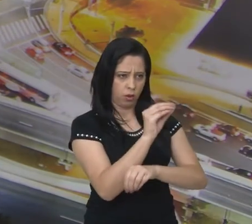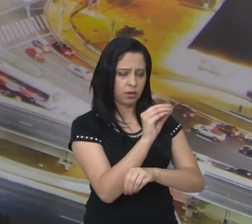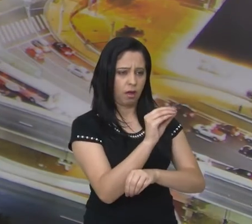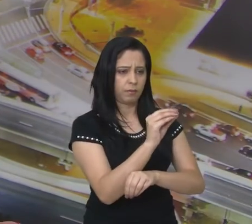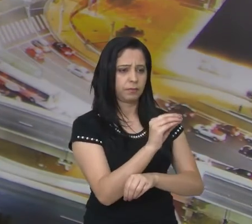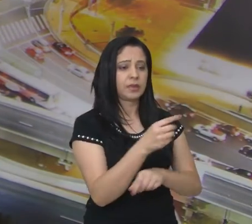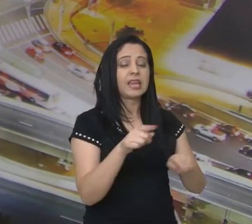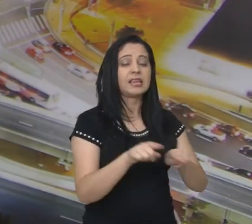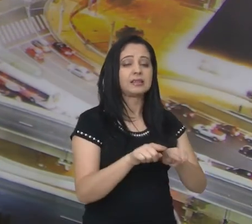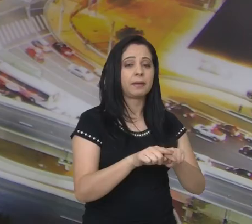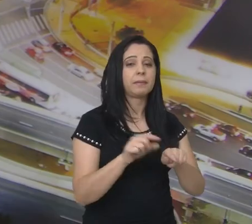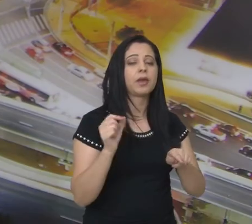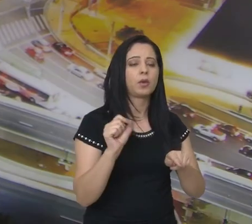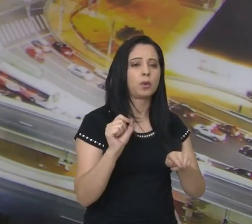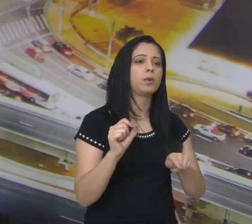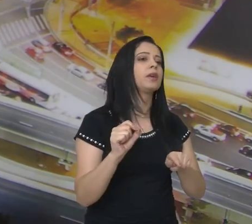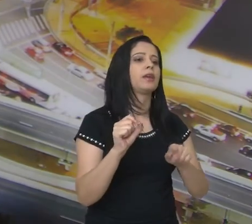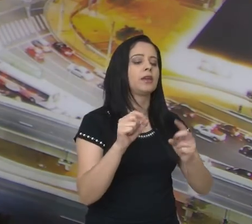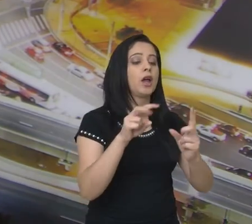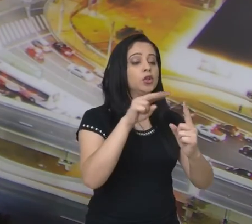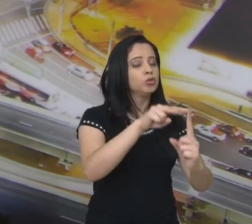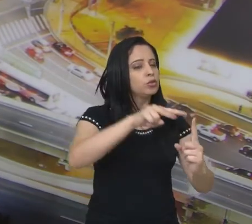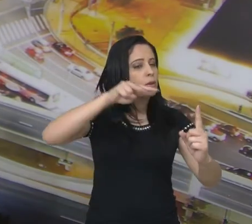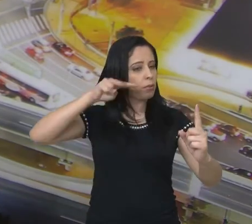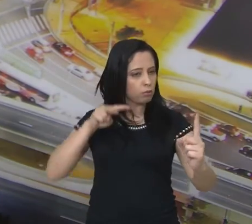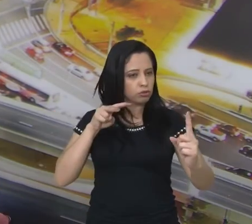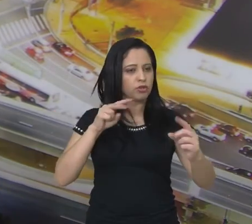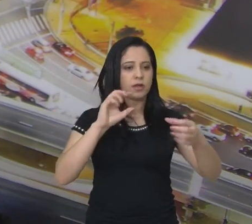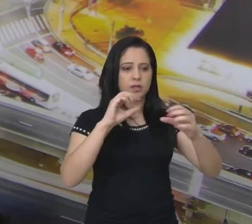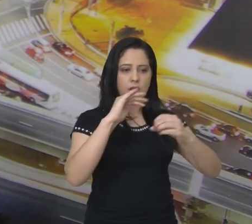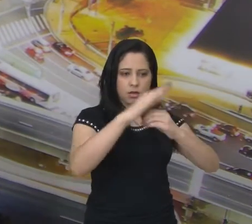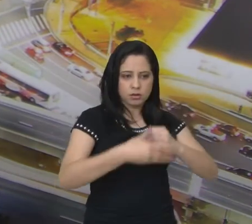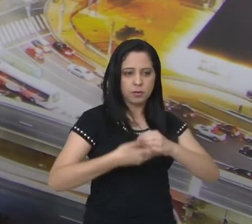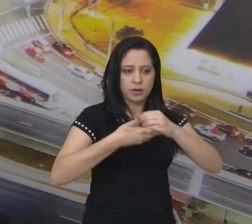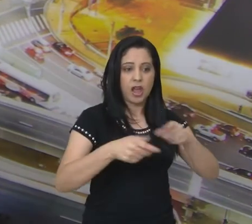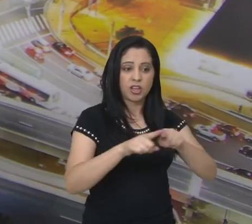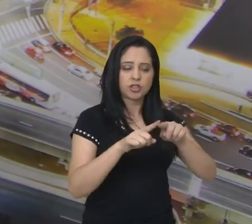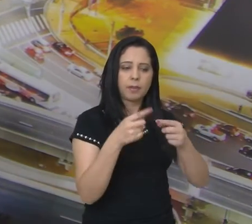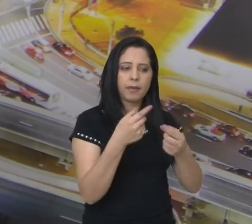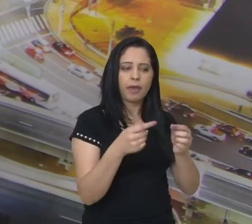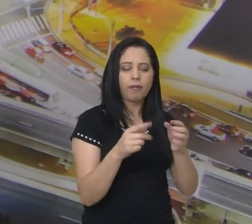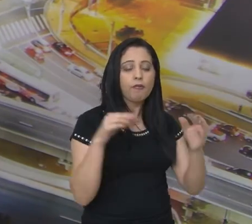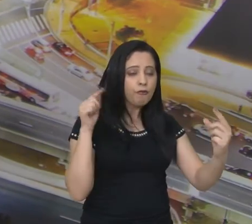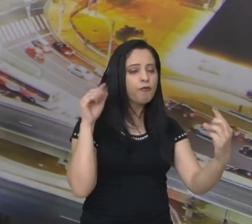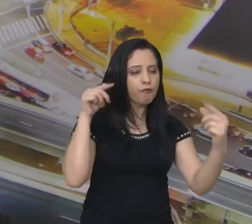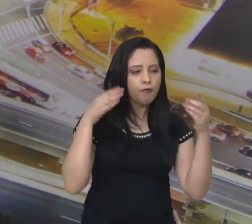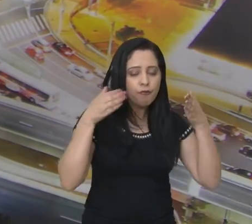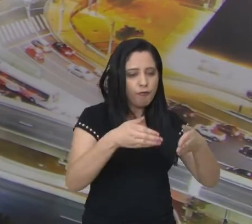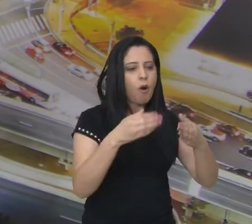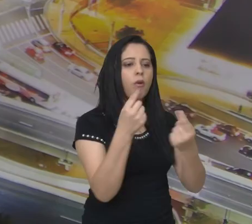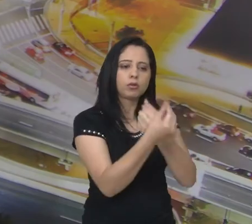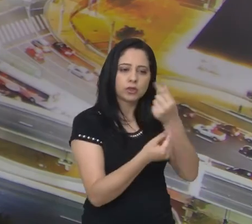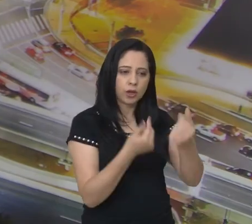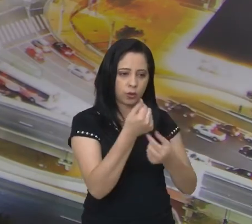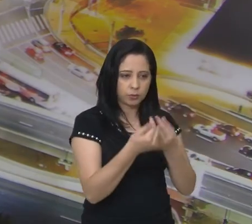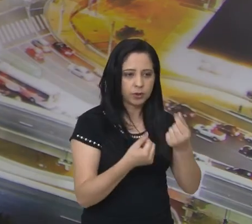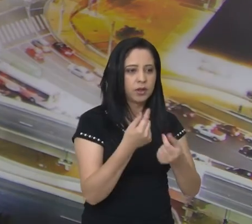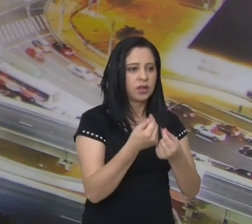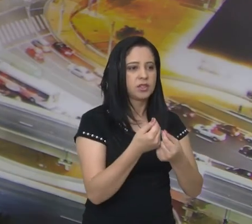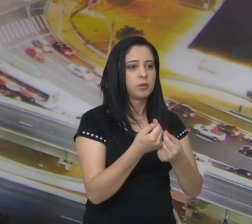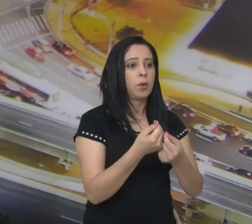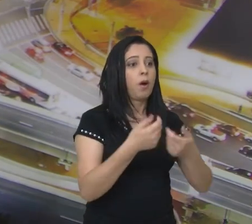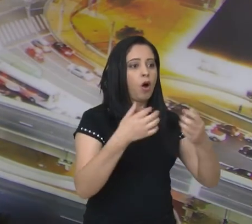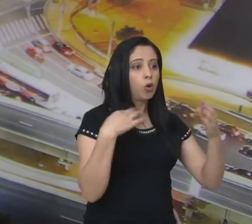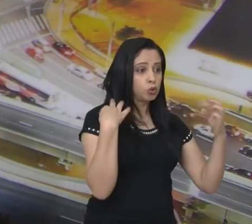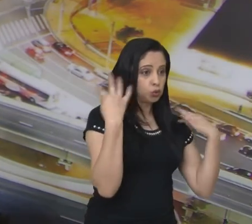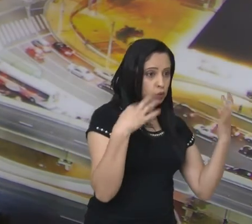ambiental para esses setores. Além de que você também tem um ponto de vista da sustentabilidade econômica. Um turismo bom